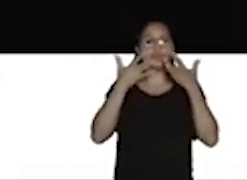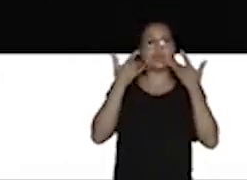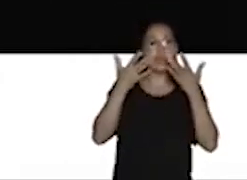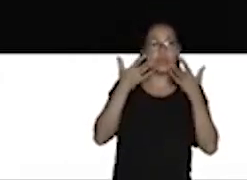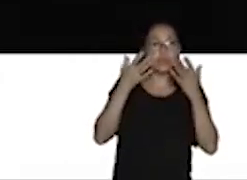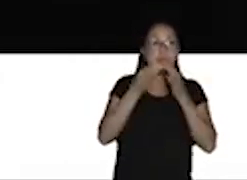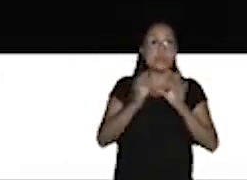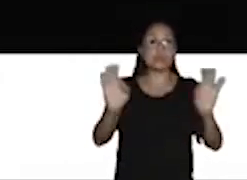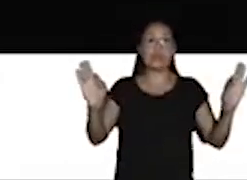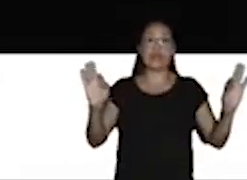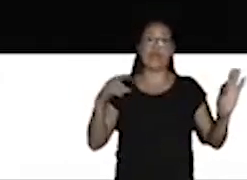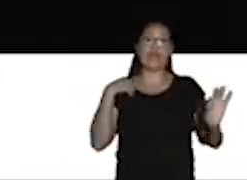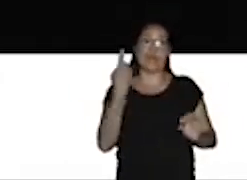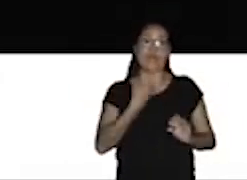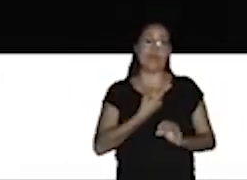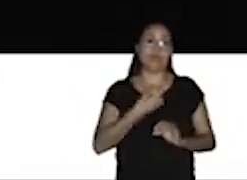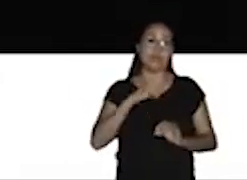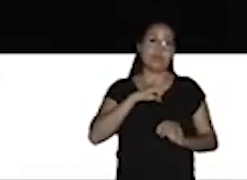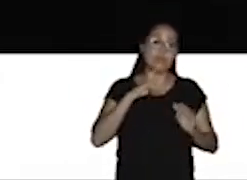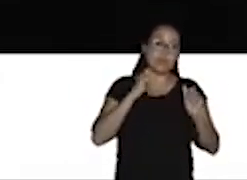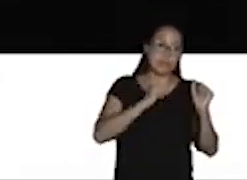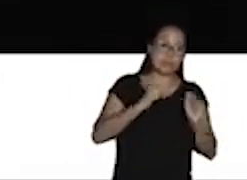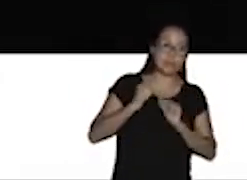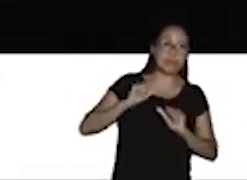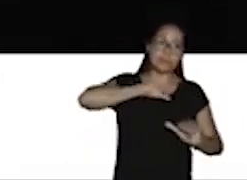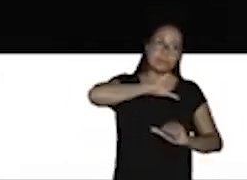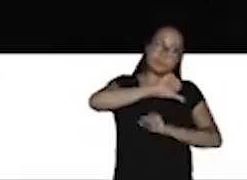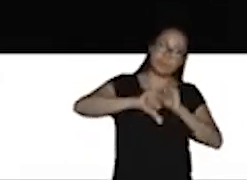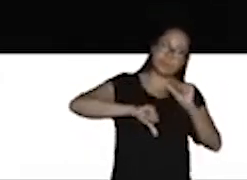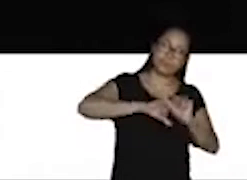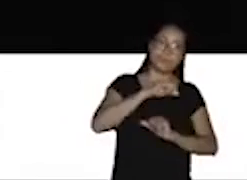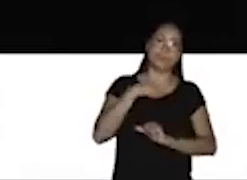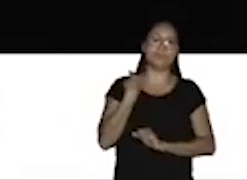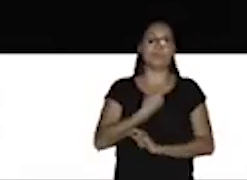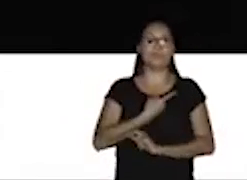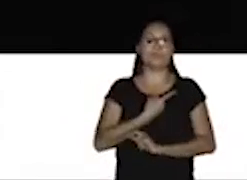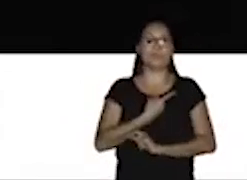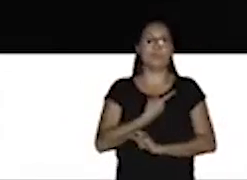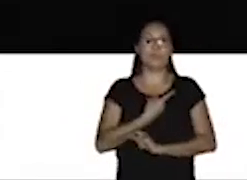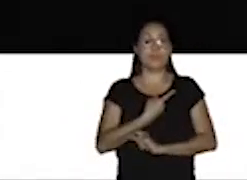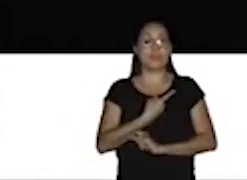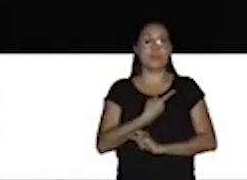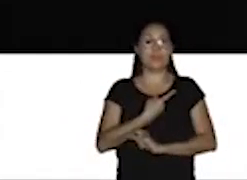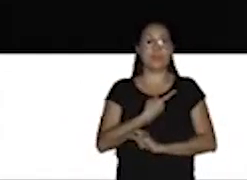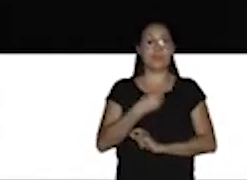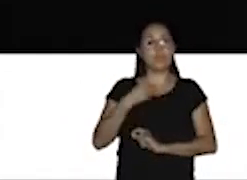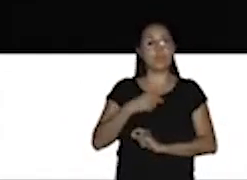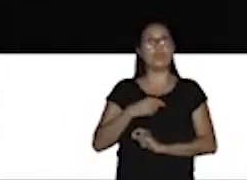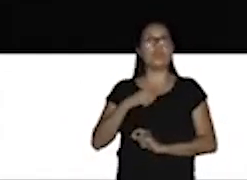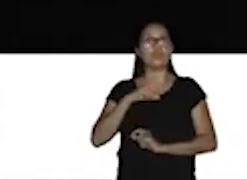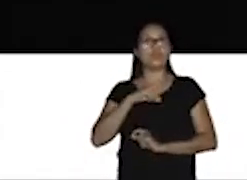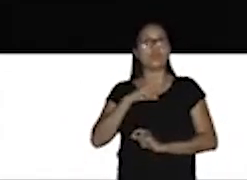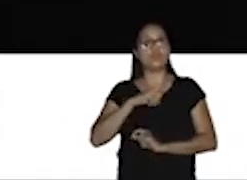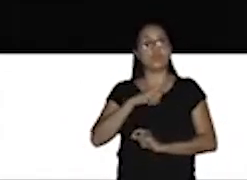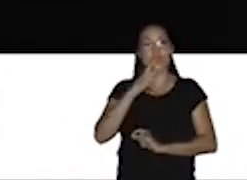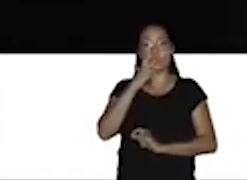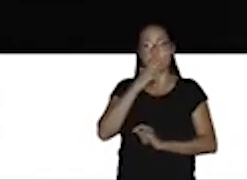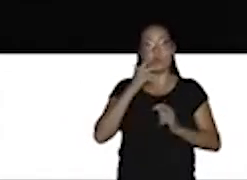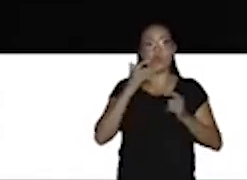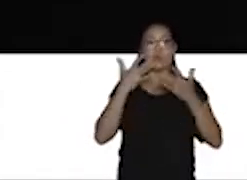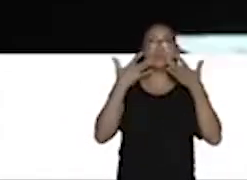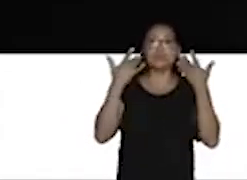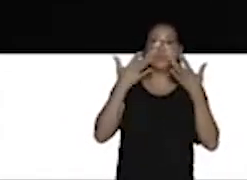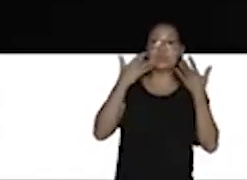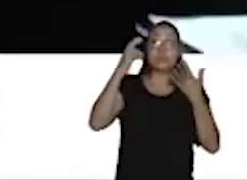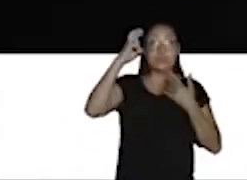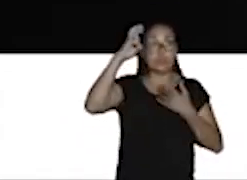hoje, né? A arte tem o poder de nos transformar. E como o humor inteligente é maravilhoso. Como o